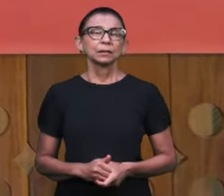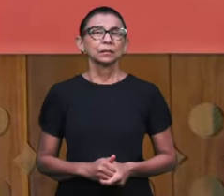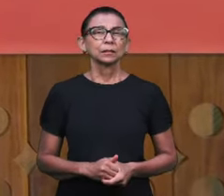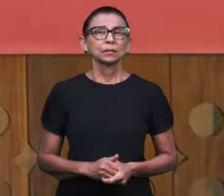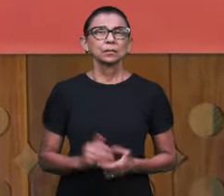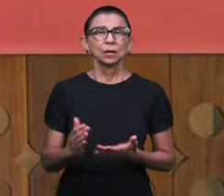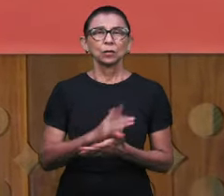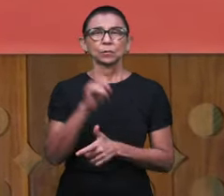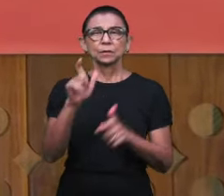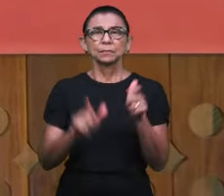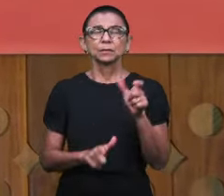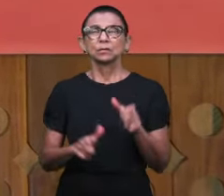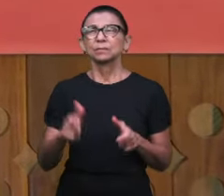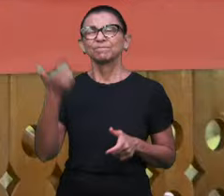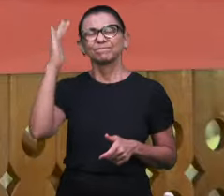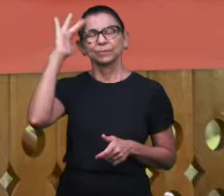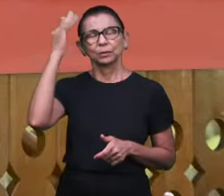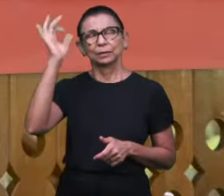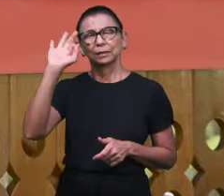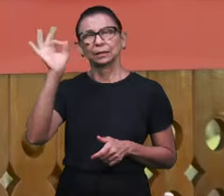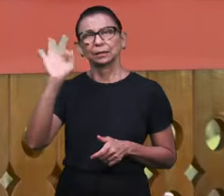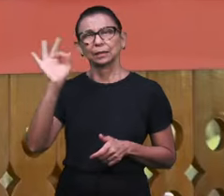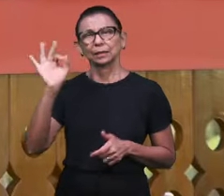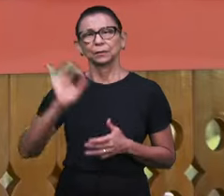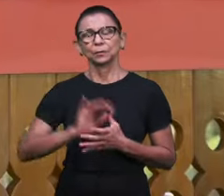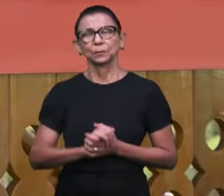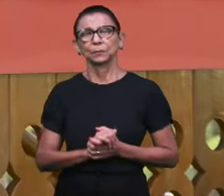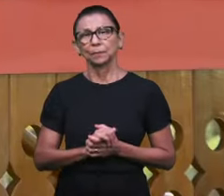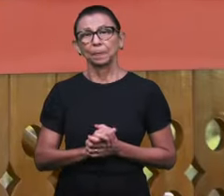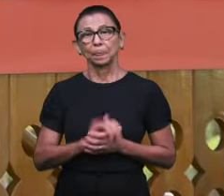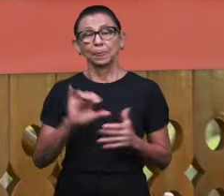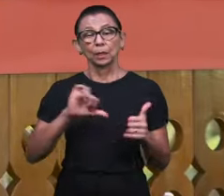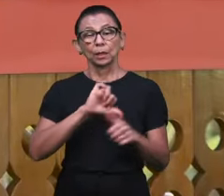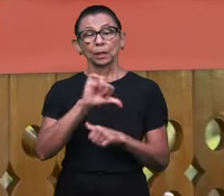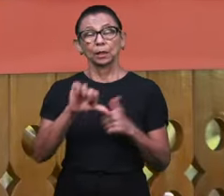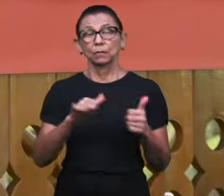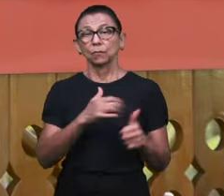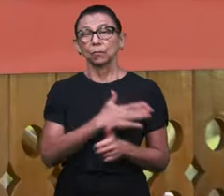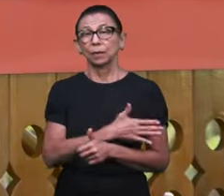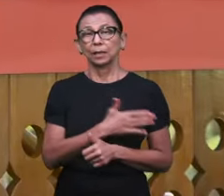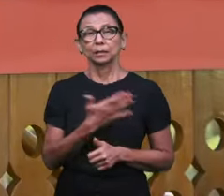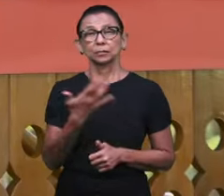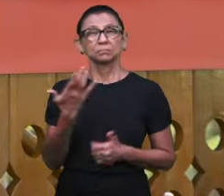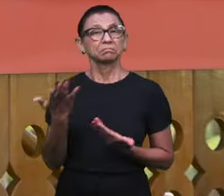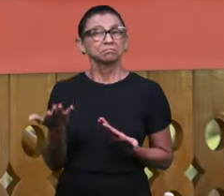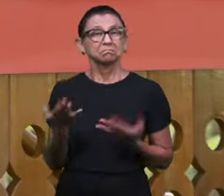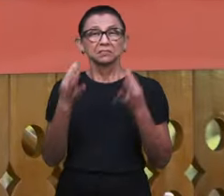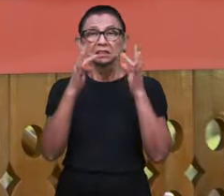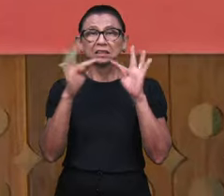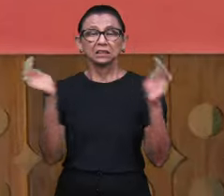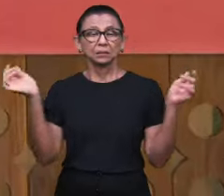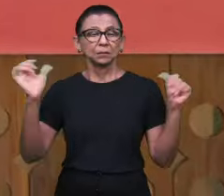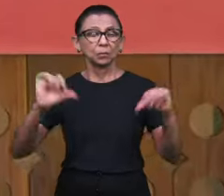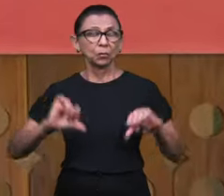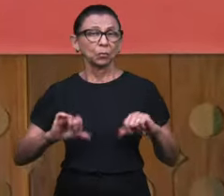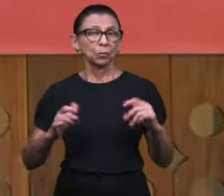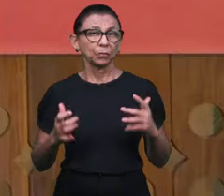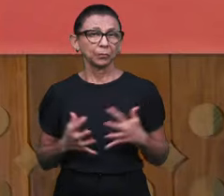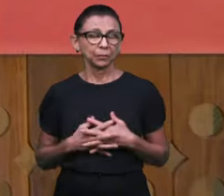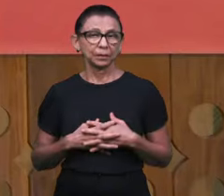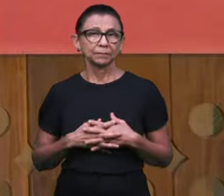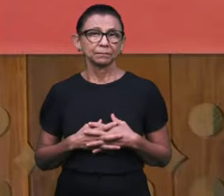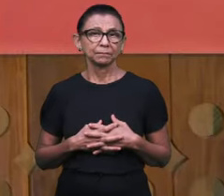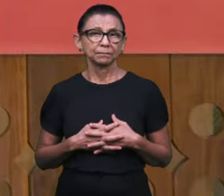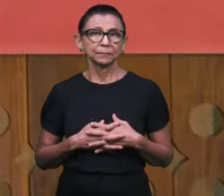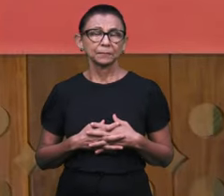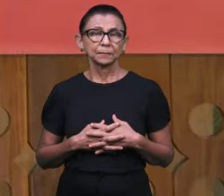Mas o cheiro não sai som nenhum, porque não é do sacerdote, não foi o sacerdote que